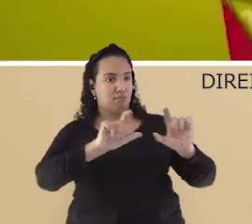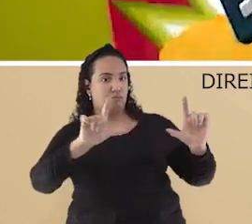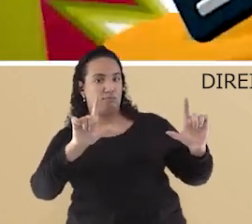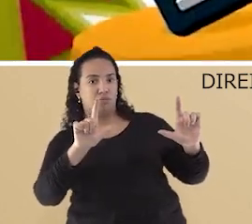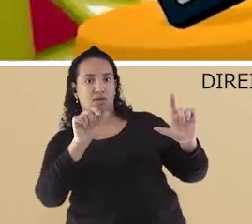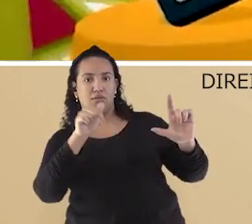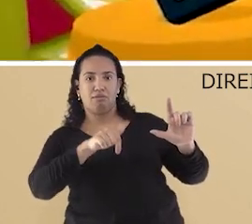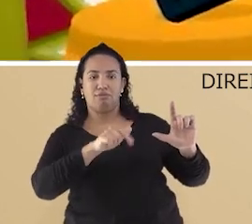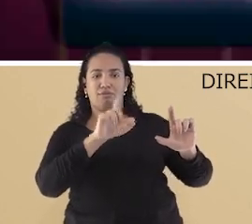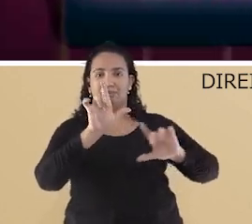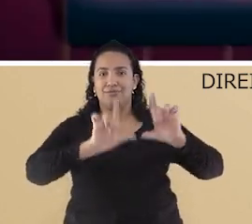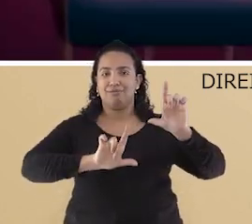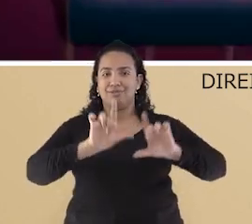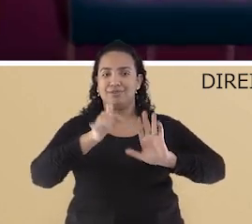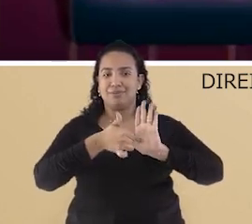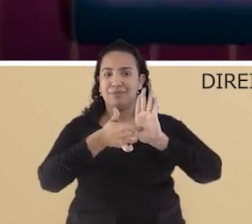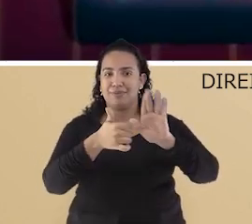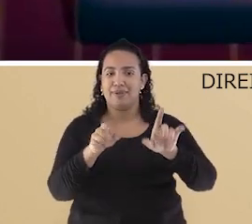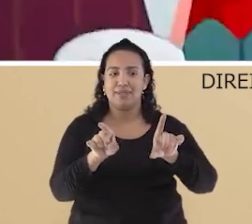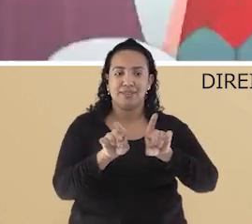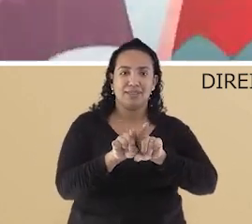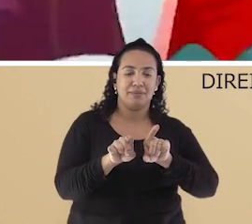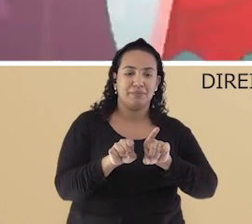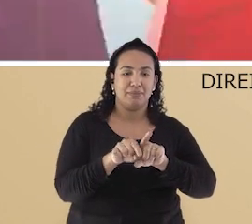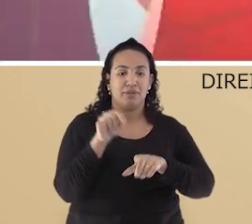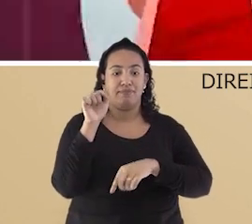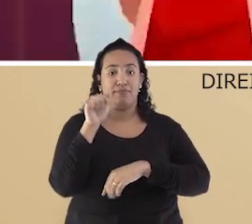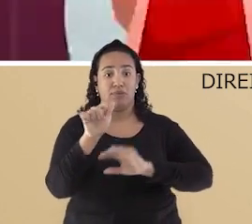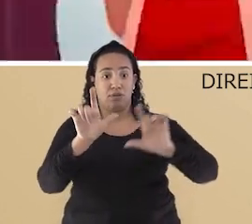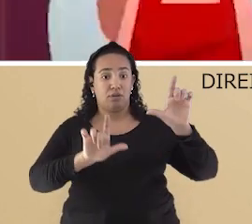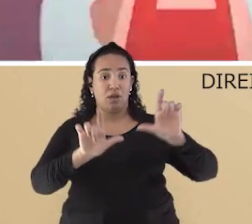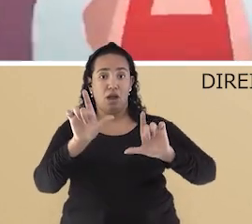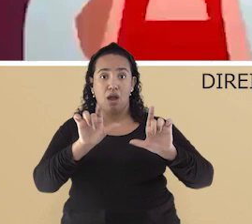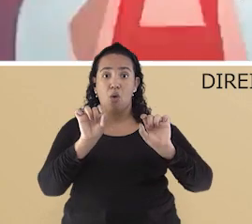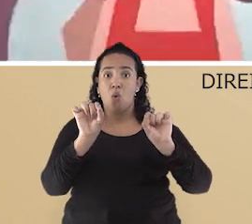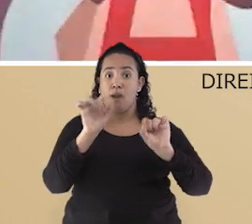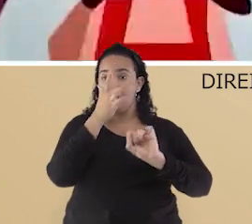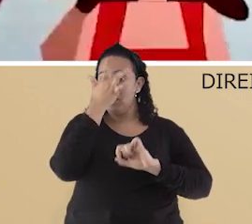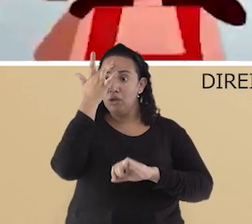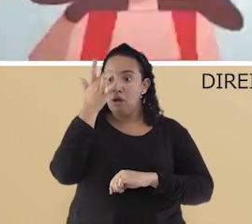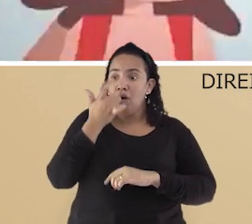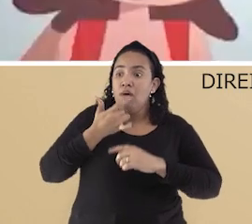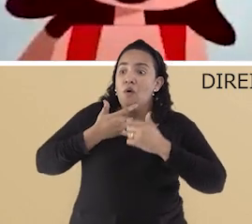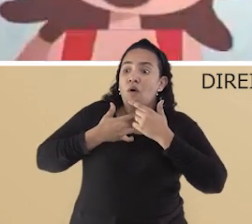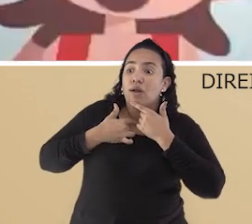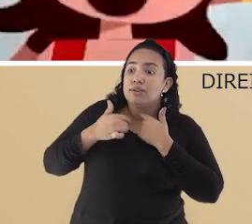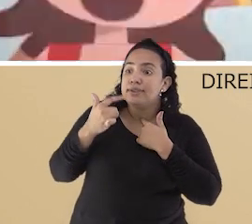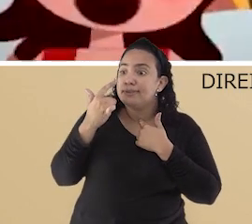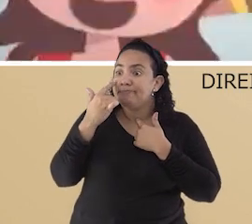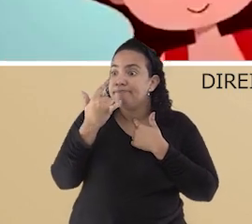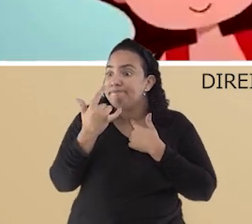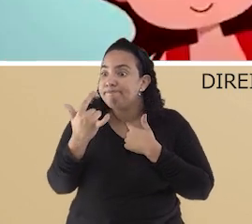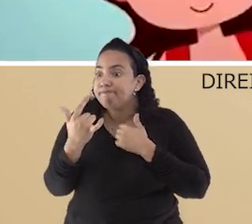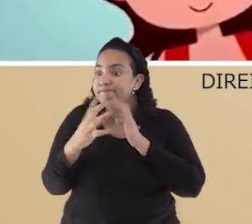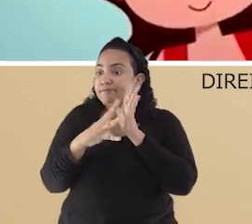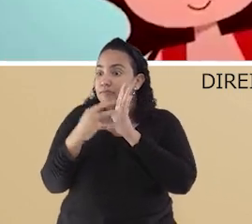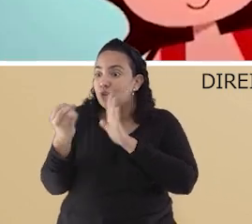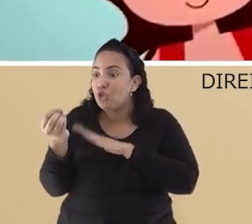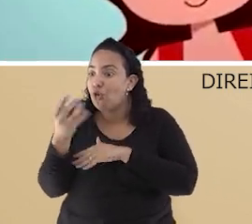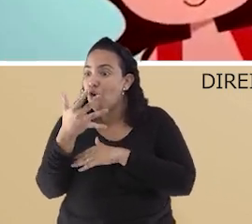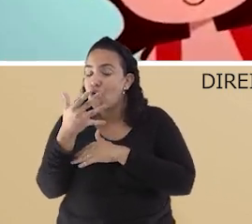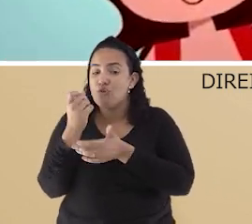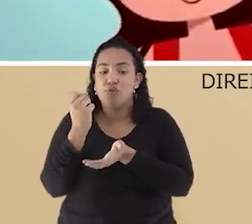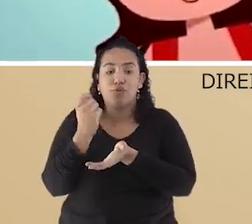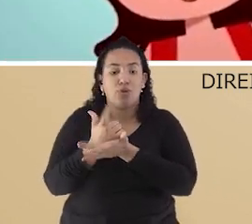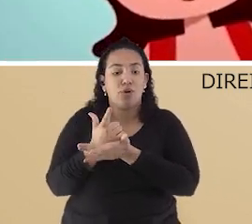chamativa e aparece em anúncios e comerciais de TV. Tanta propaganda é feita para que as pessoas fiquem com vontade de ter sempre novos modelos